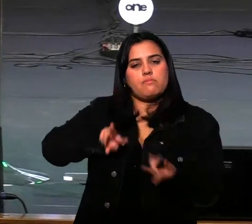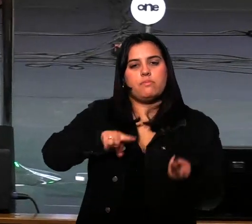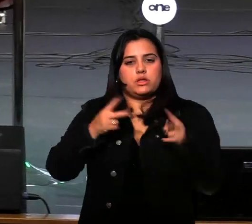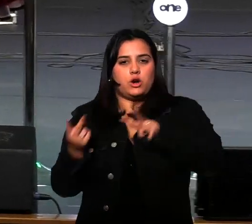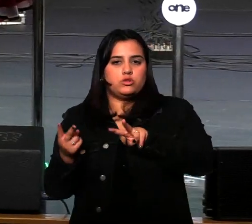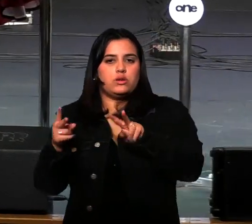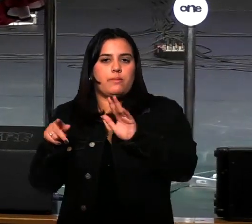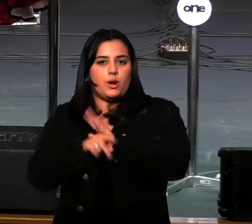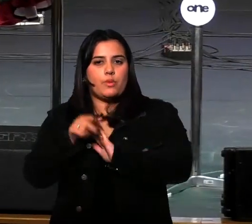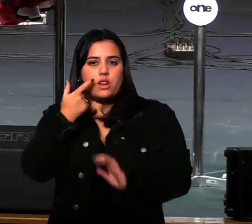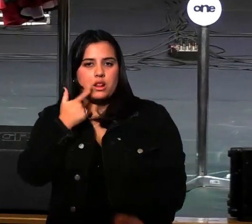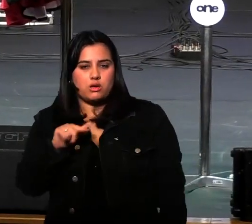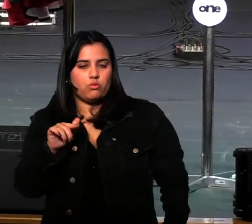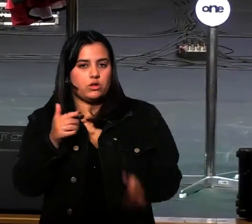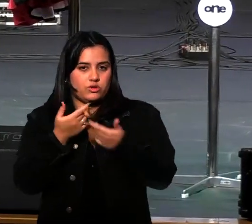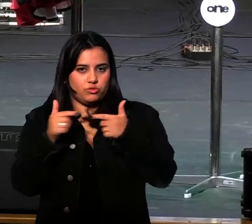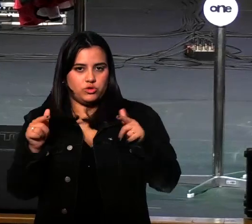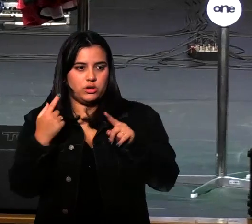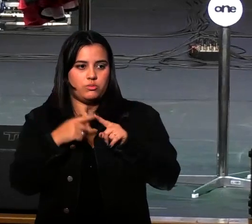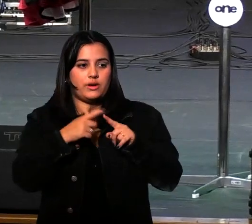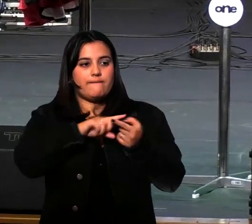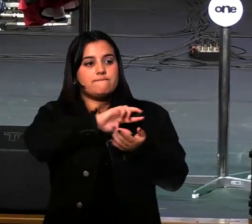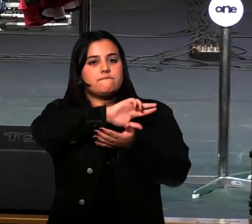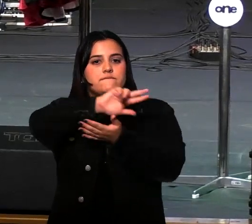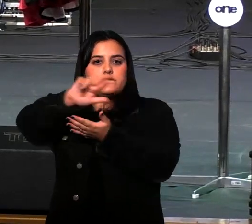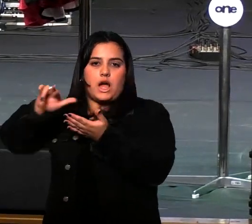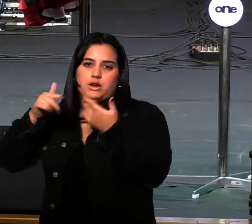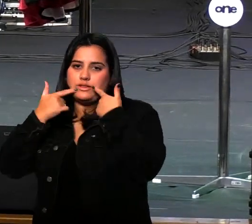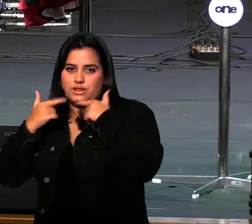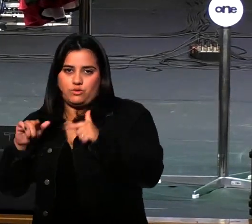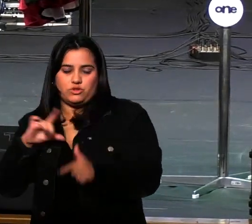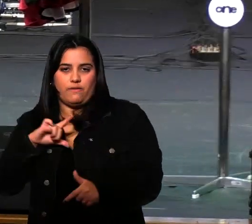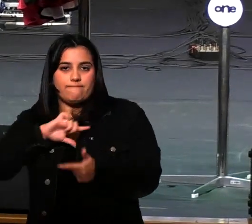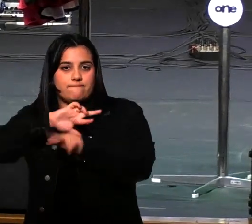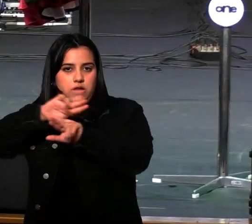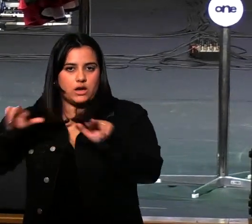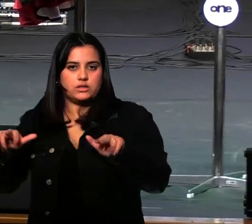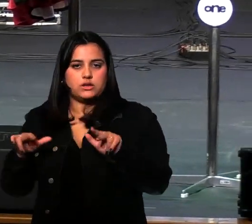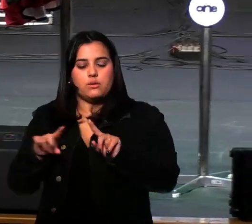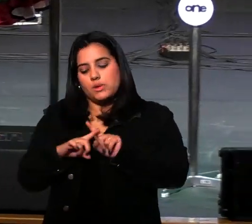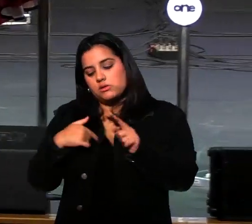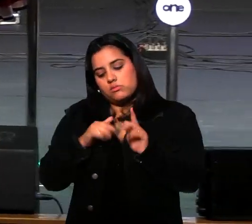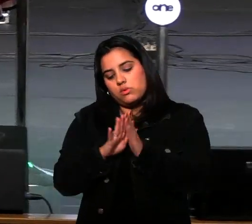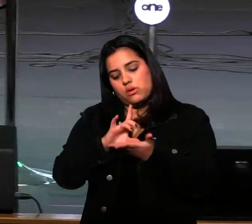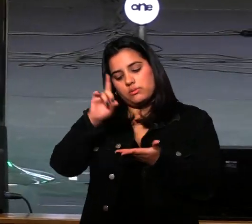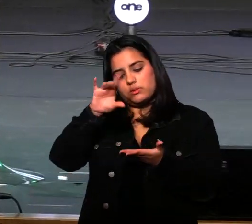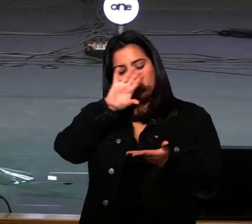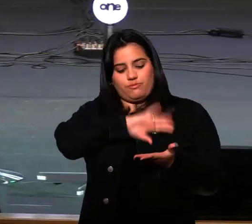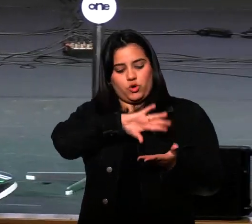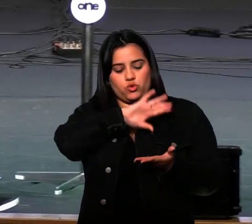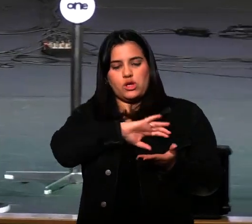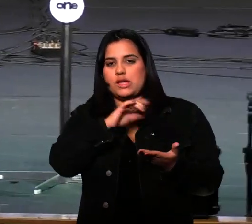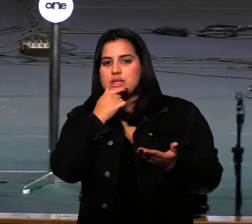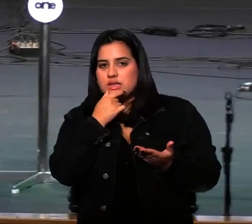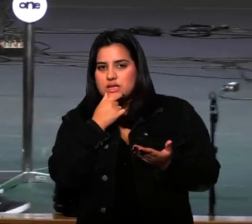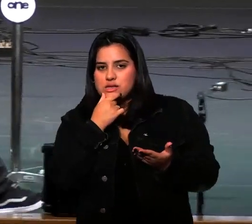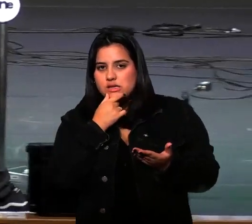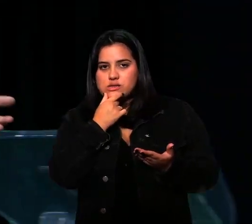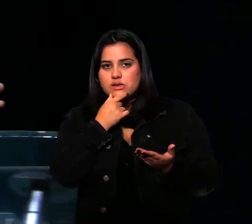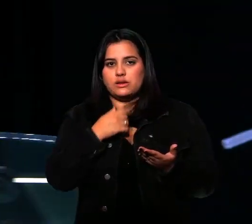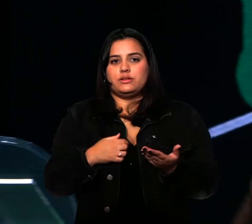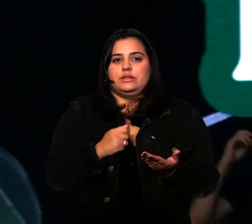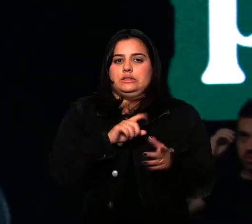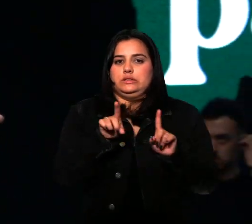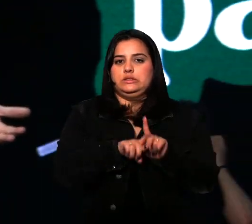verdade eram vários dialetos falados, não era um único. E ele chegou e ele abriu a Bíblia dele em português, em inglês, com o Velho e o